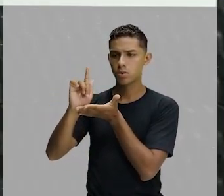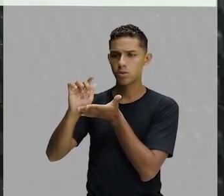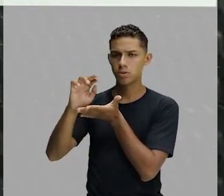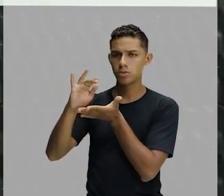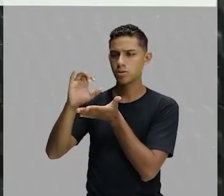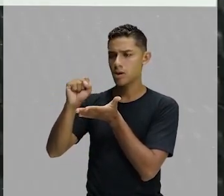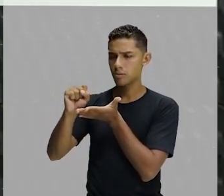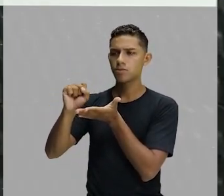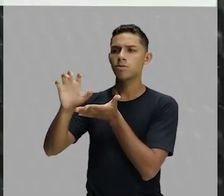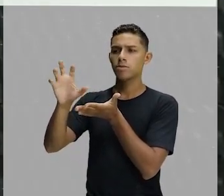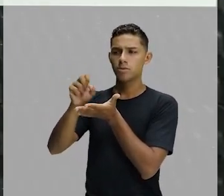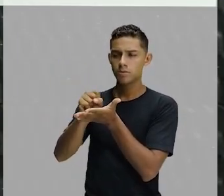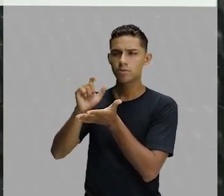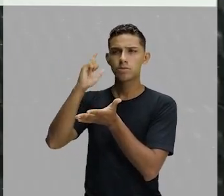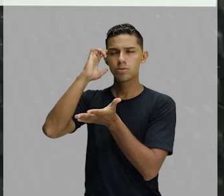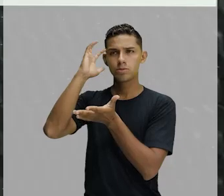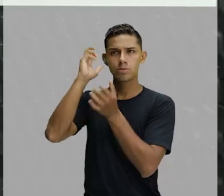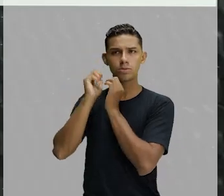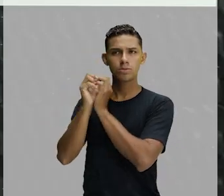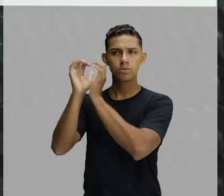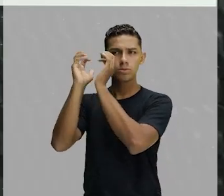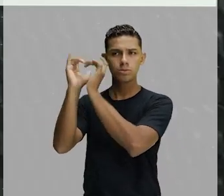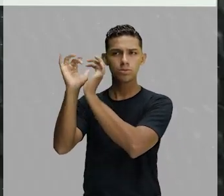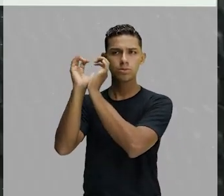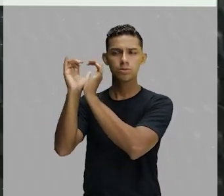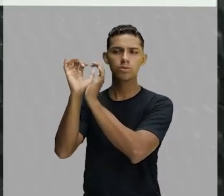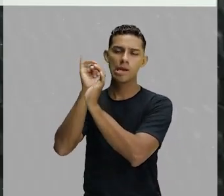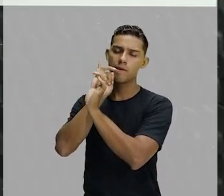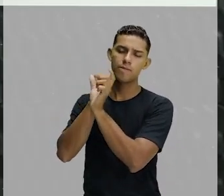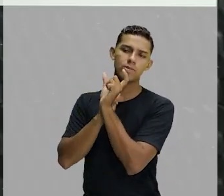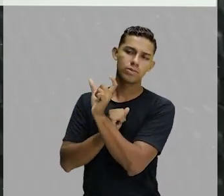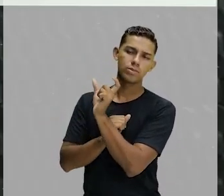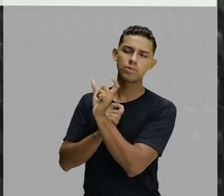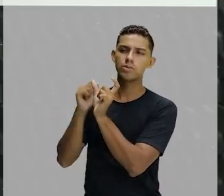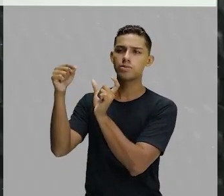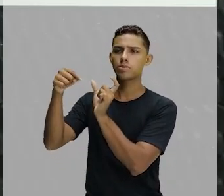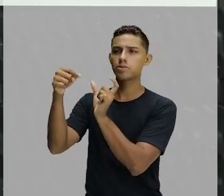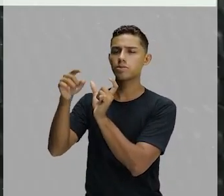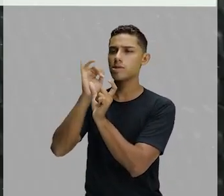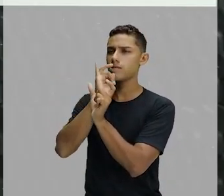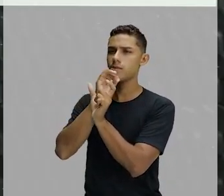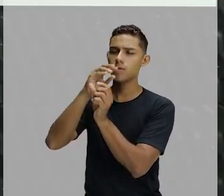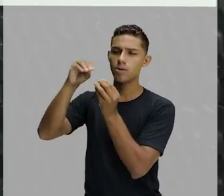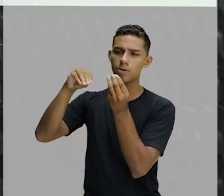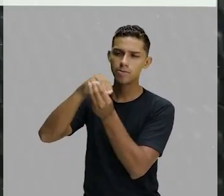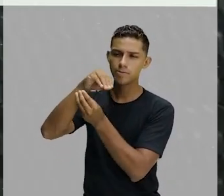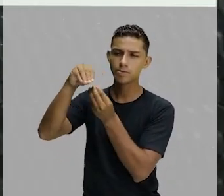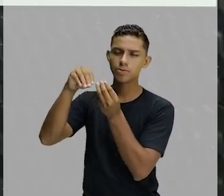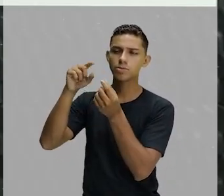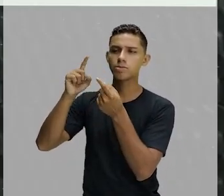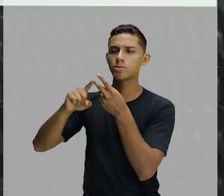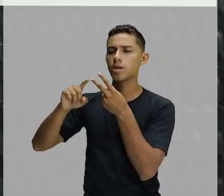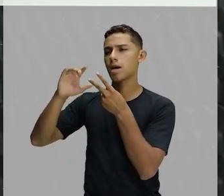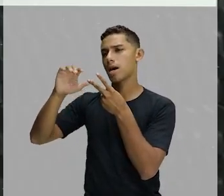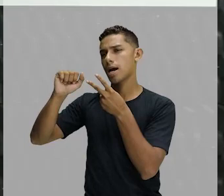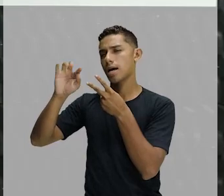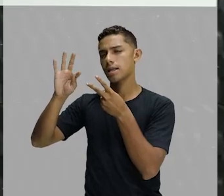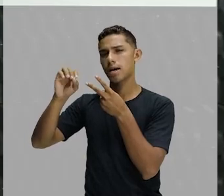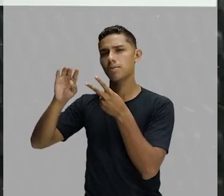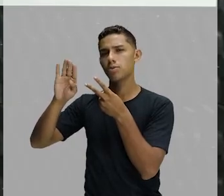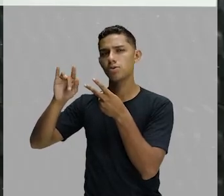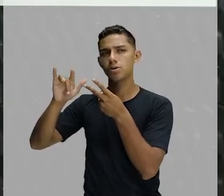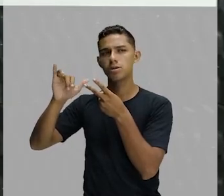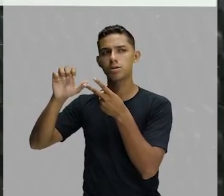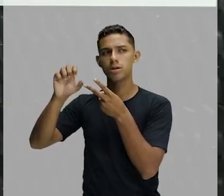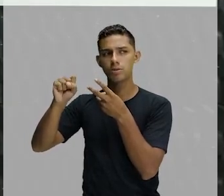suas células, né? Que formam ali o metabolismo. Existe metabolismo de quebra de substância, que a gente chama de catabolismo. Existe